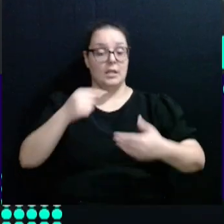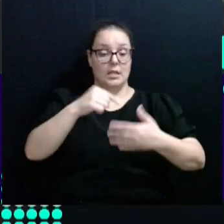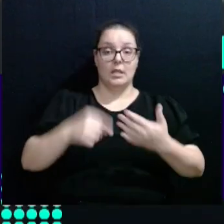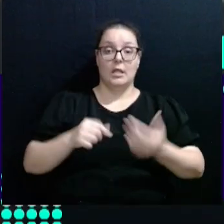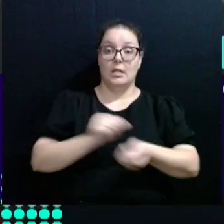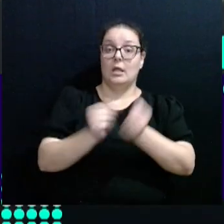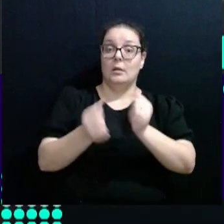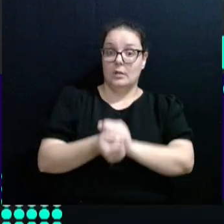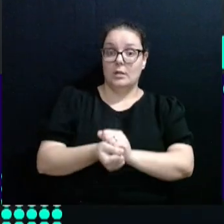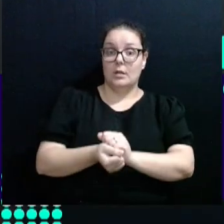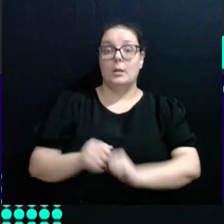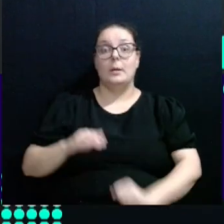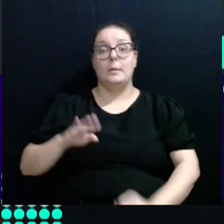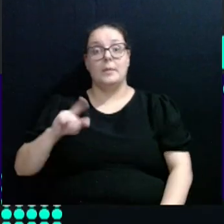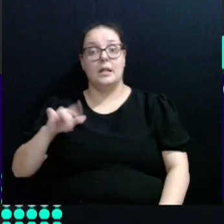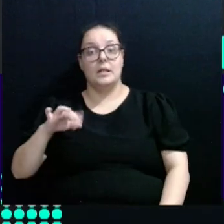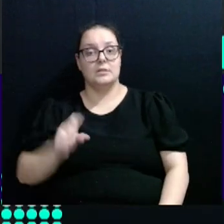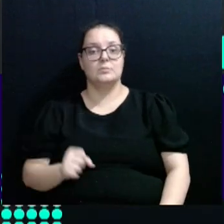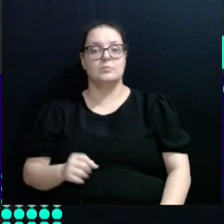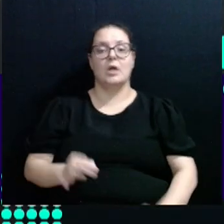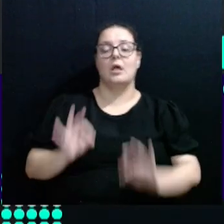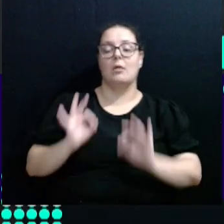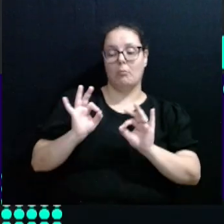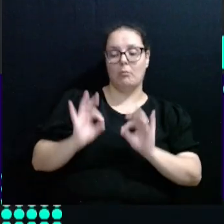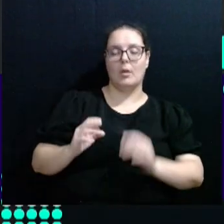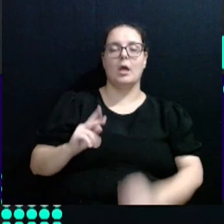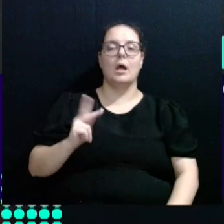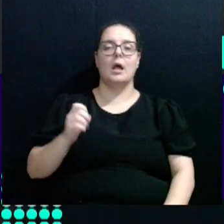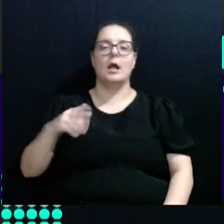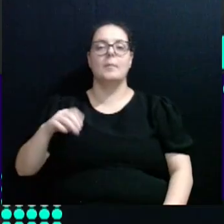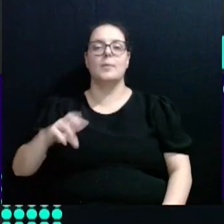e sofisticação harmônico-melódica.